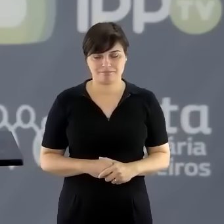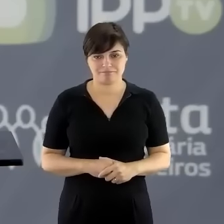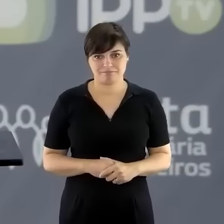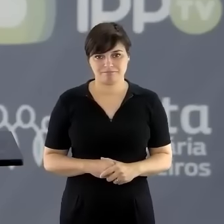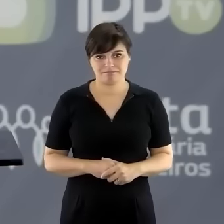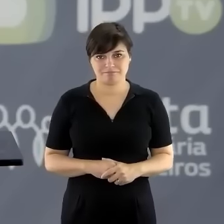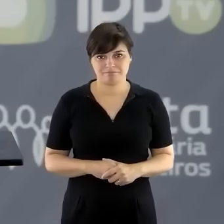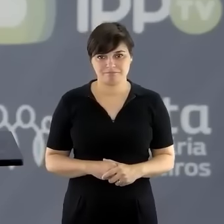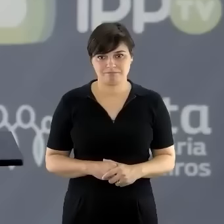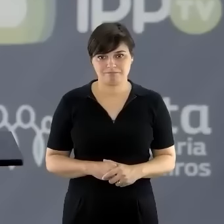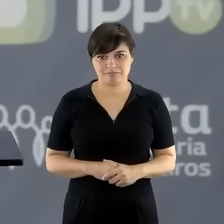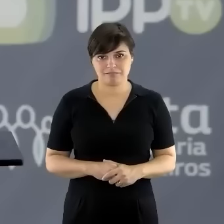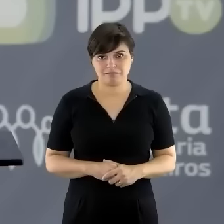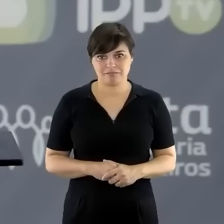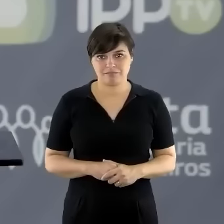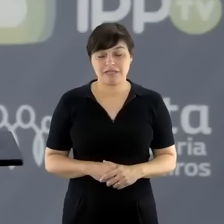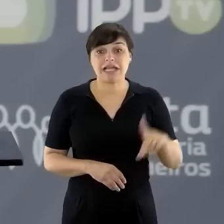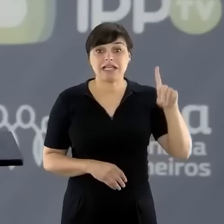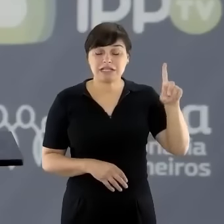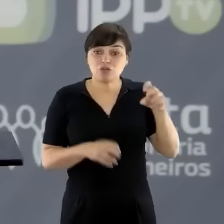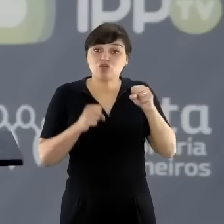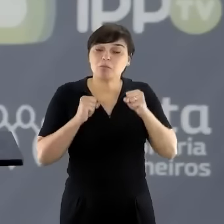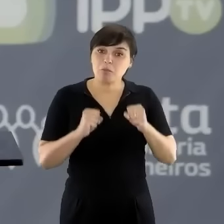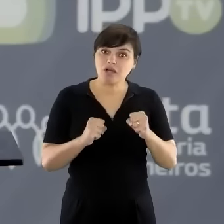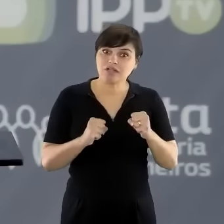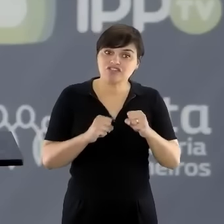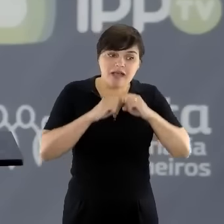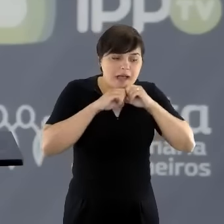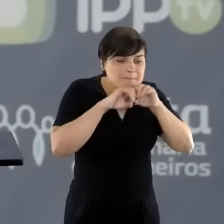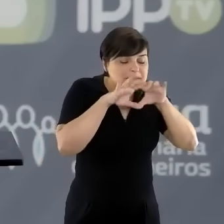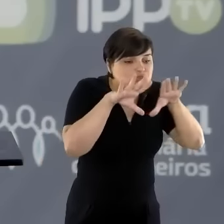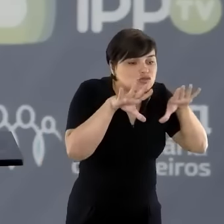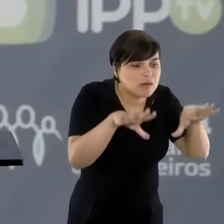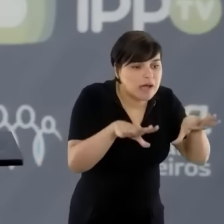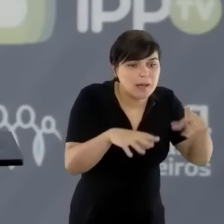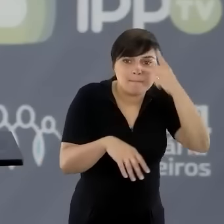gosta Deus é capaz de abço gente que você quer ver